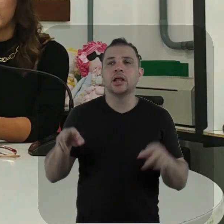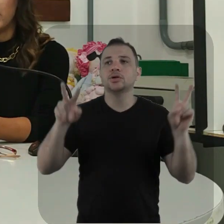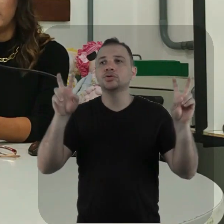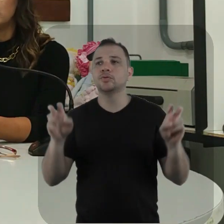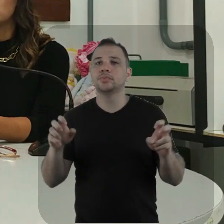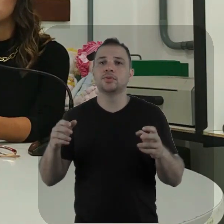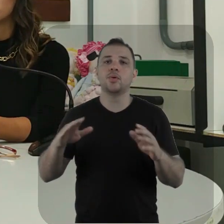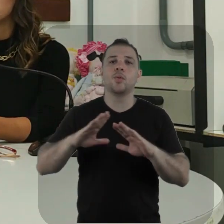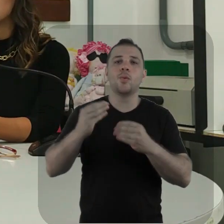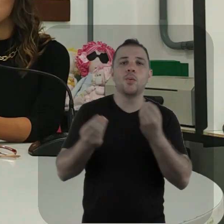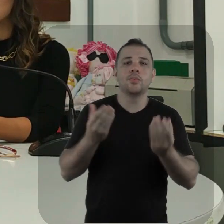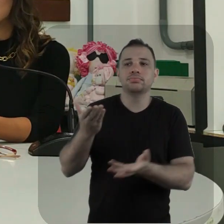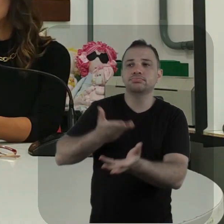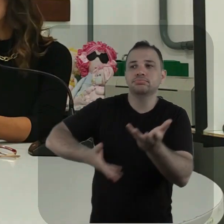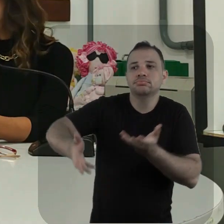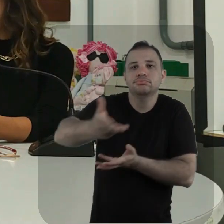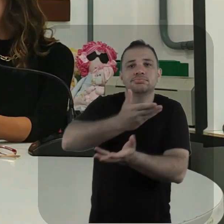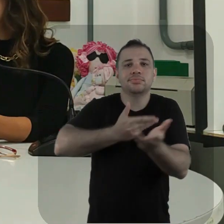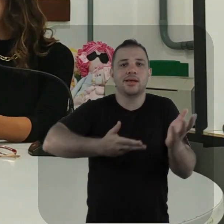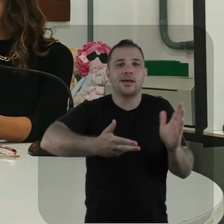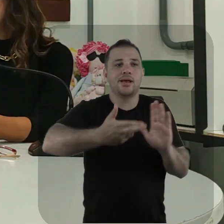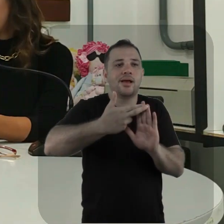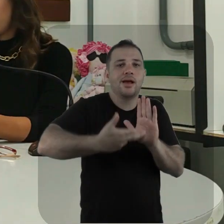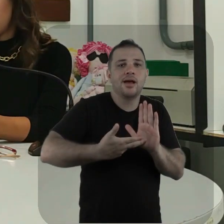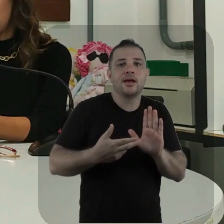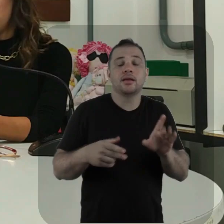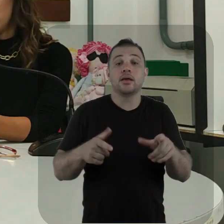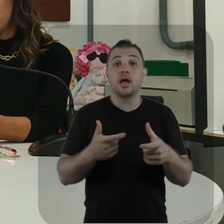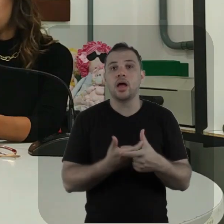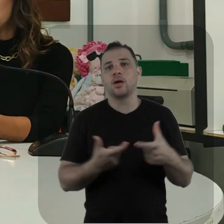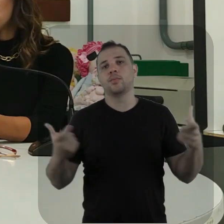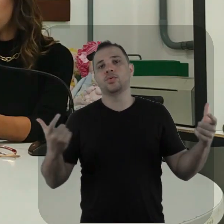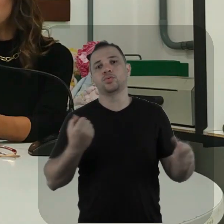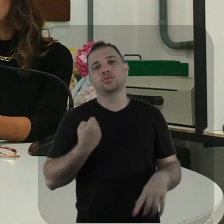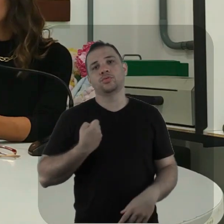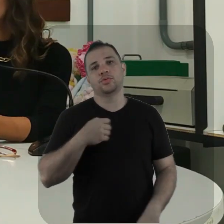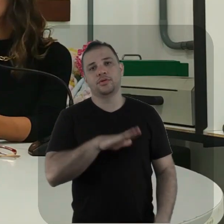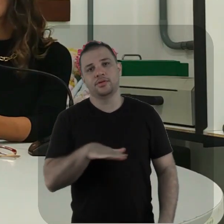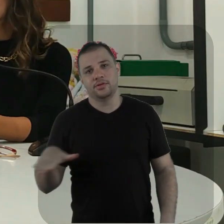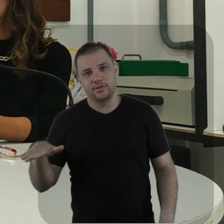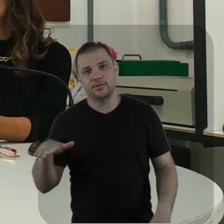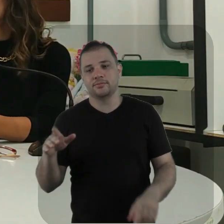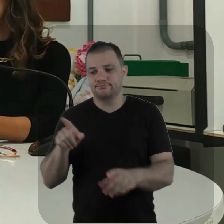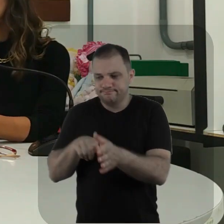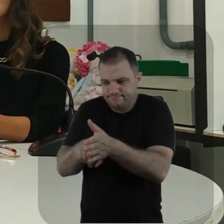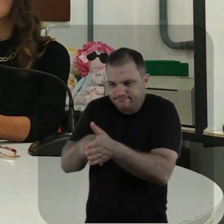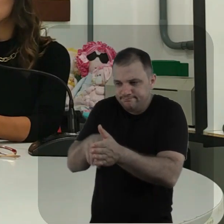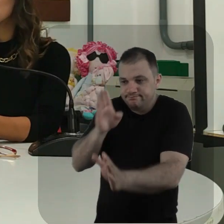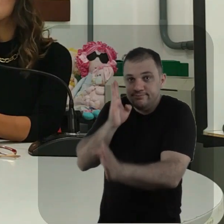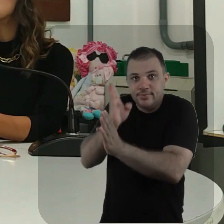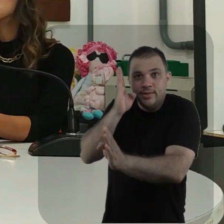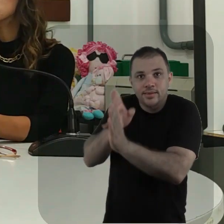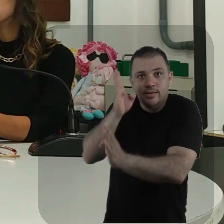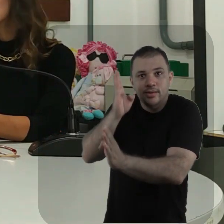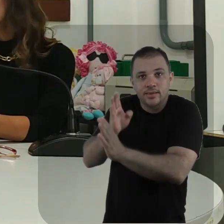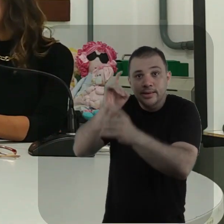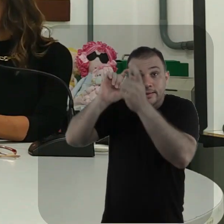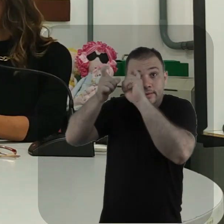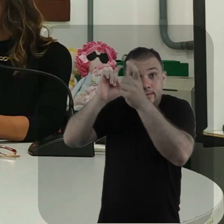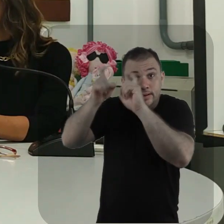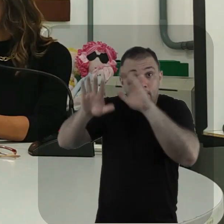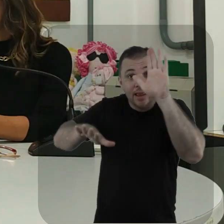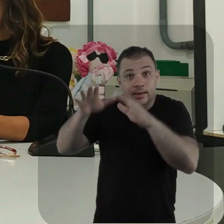Nos regramentos. Mas, de fato, teve um acréscimo, e um acréscimo também de crianças diagnosticadas com transtornos